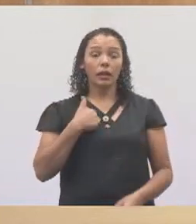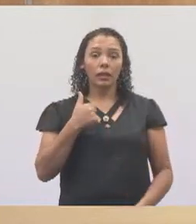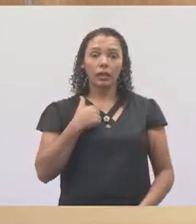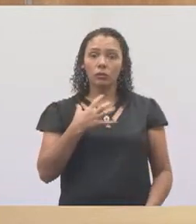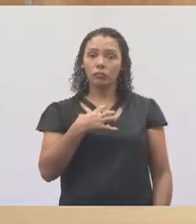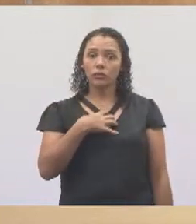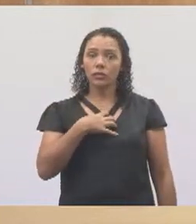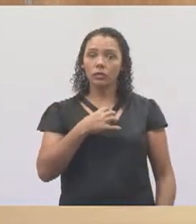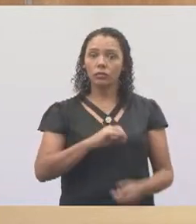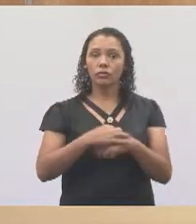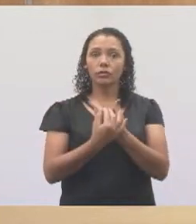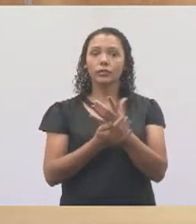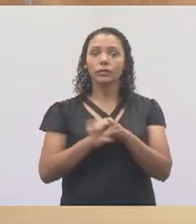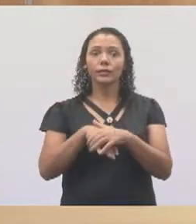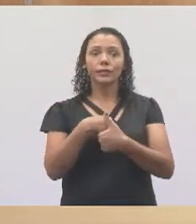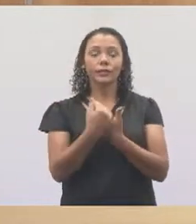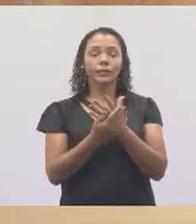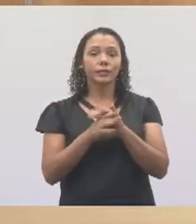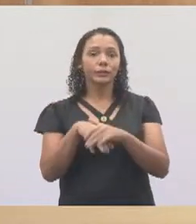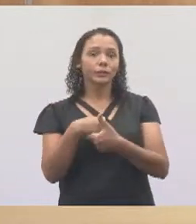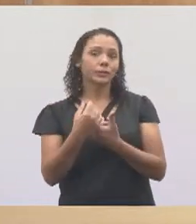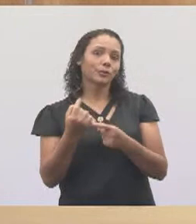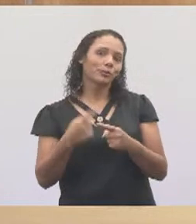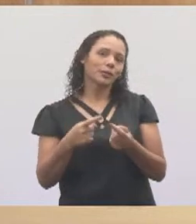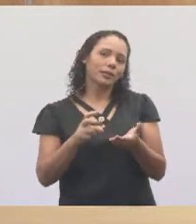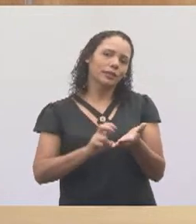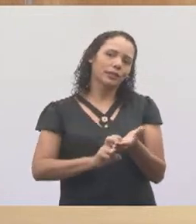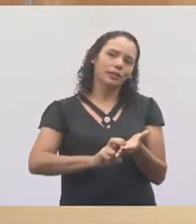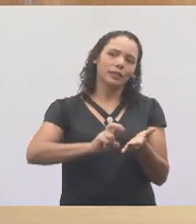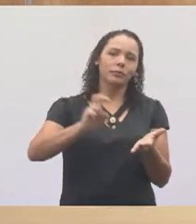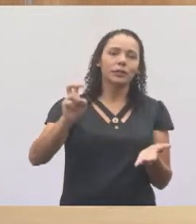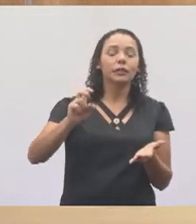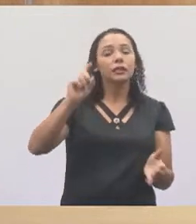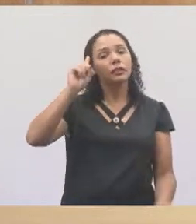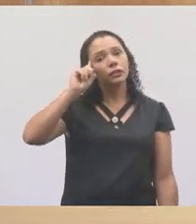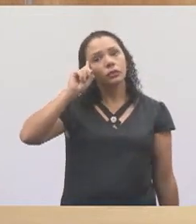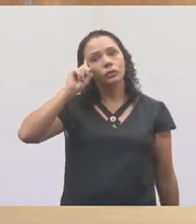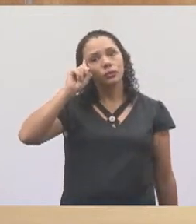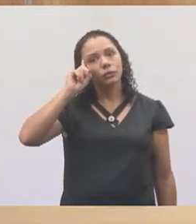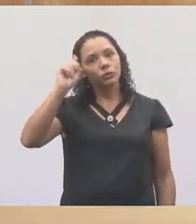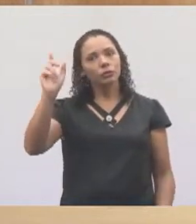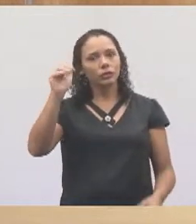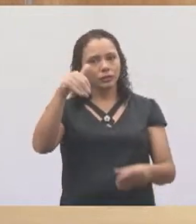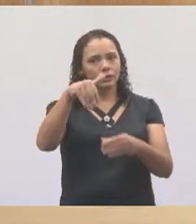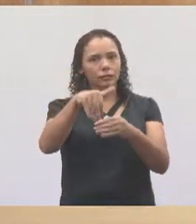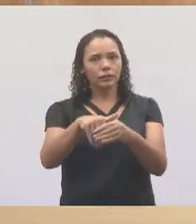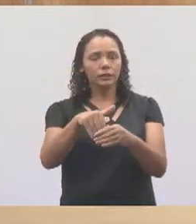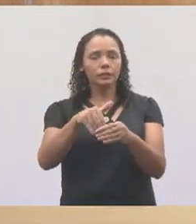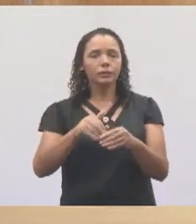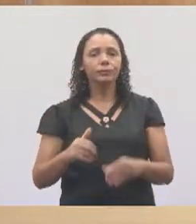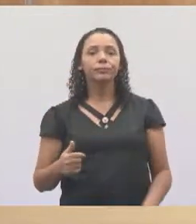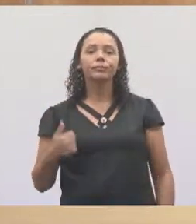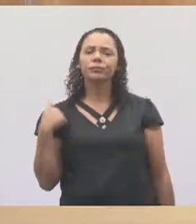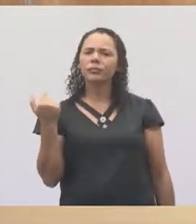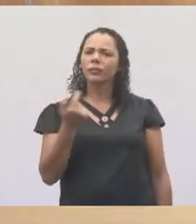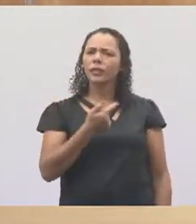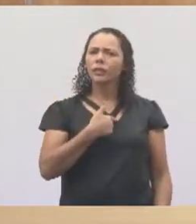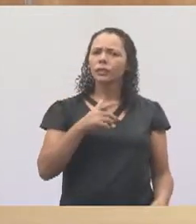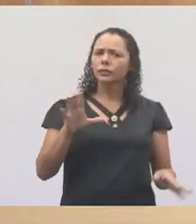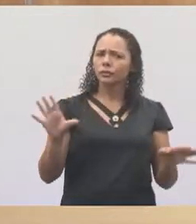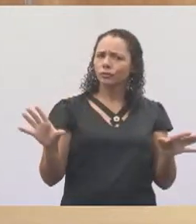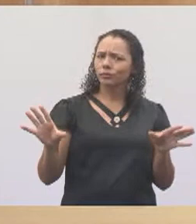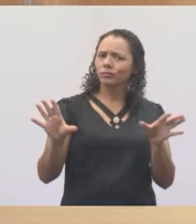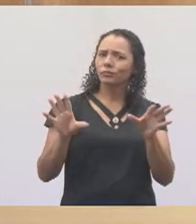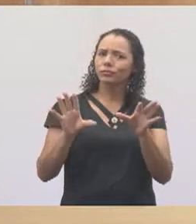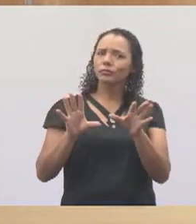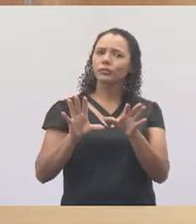mim, né? Que era a manhã do dia da eleição. E nós criamos um vínculo com ele, né, Solange,